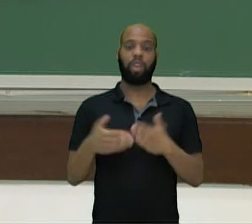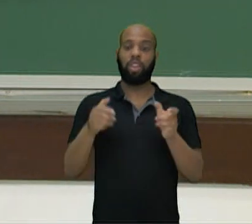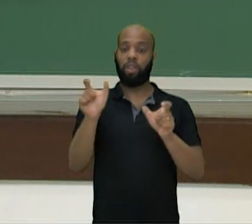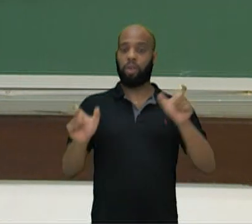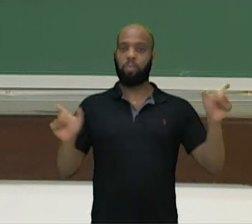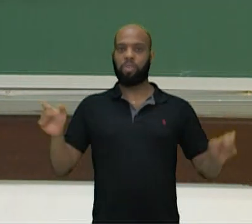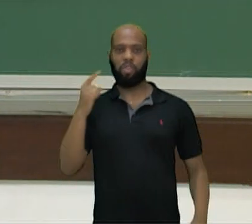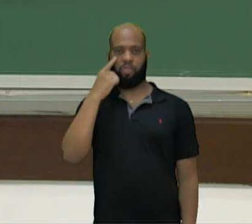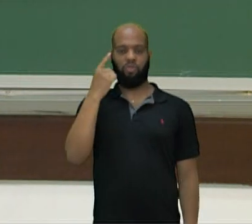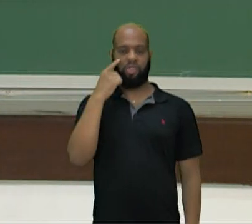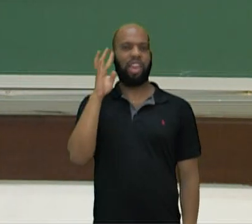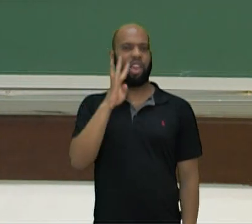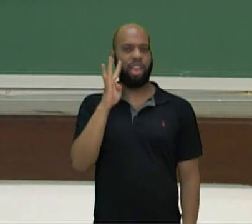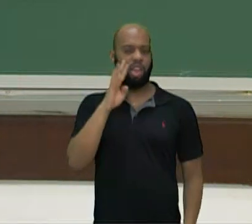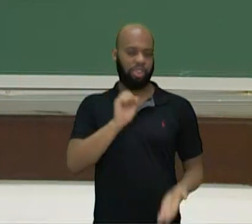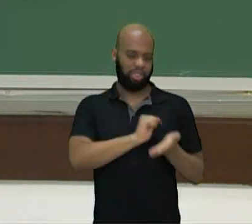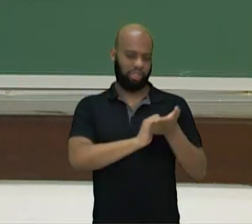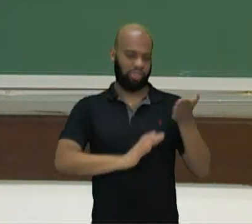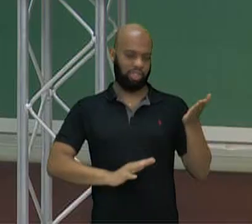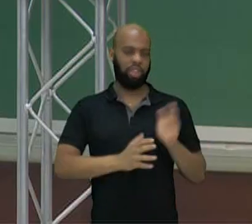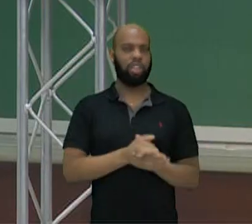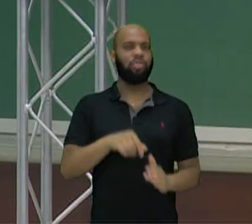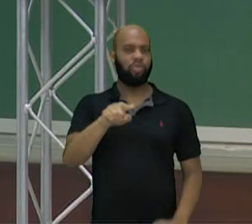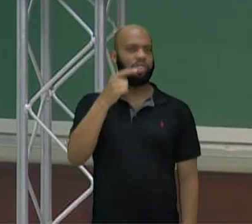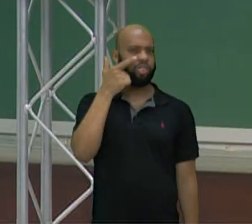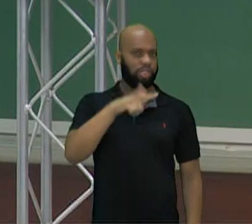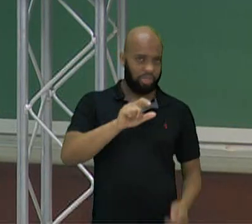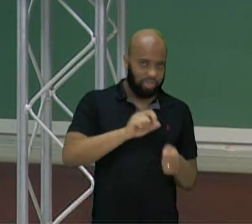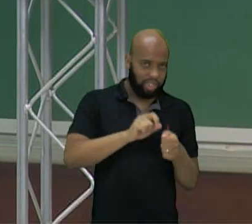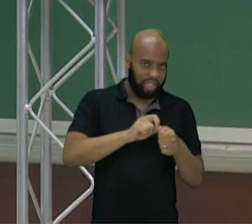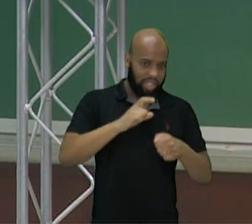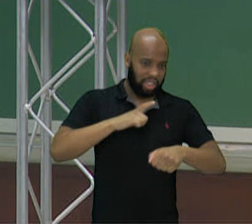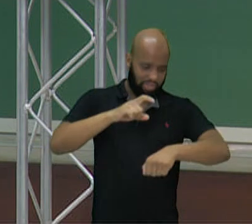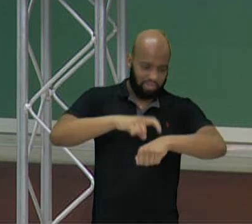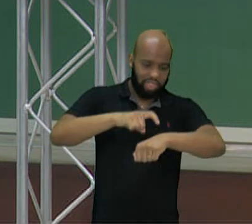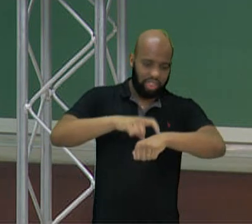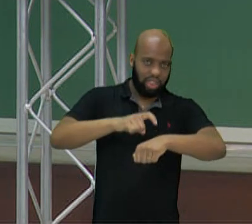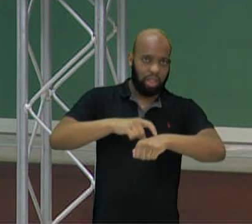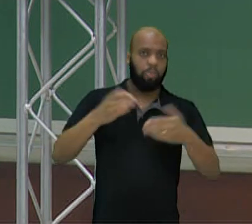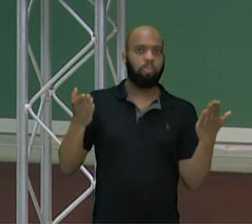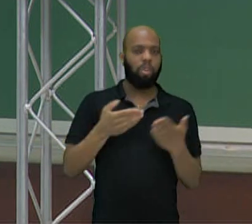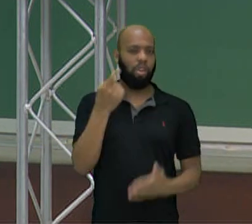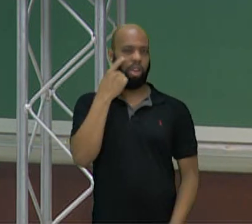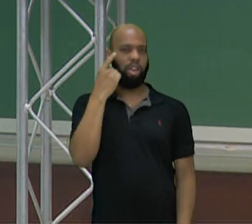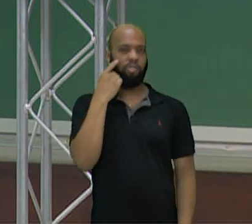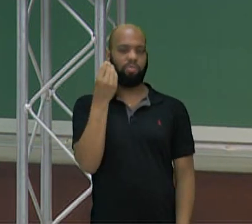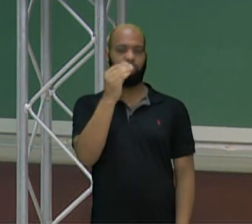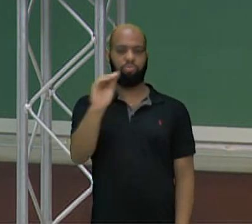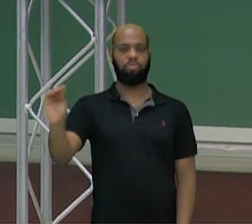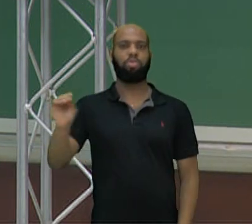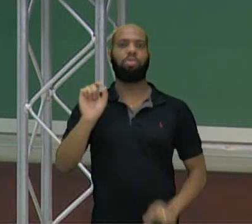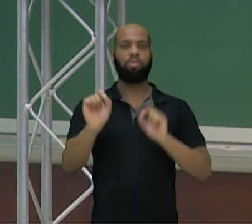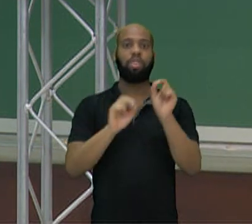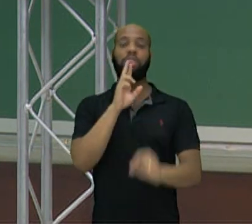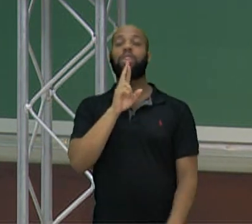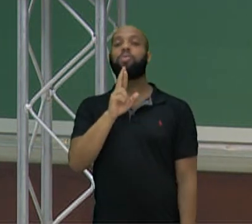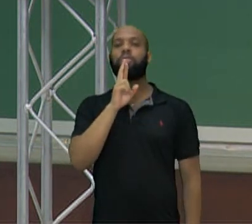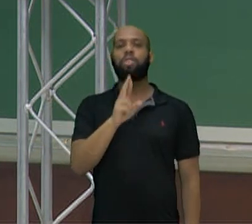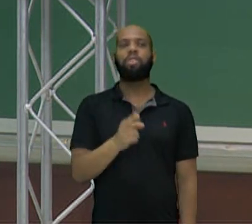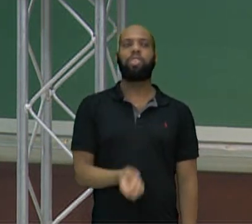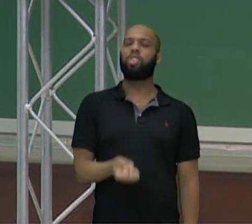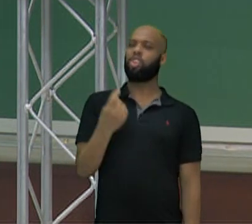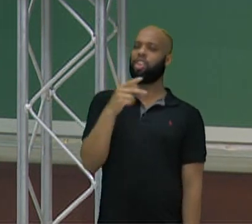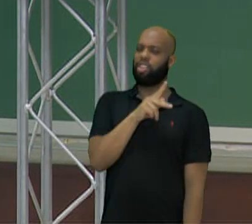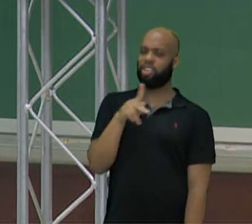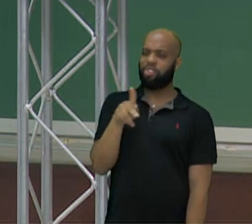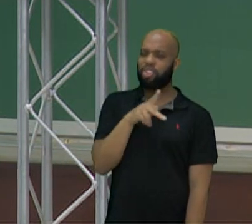Moçada, olha que legal essa atividade. Conseguiram fazer? Deu tempinho? Corrigindo, colocando as respostas.